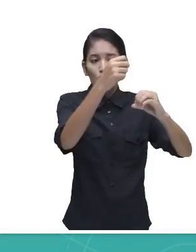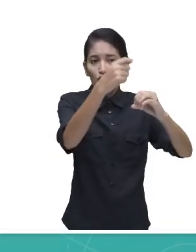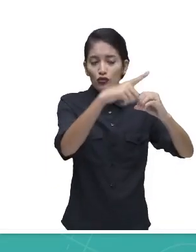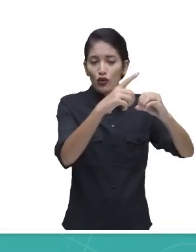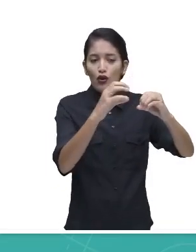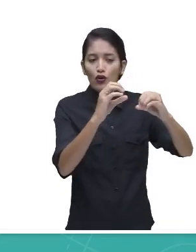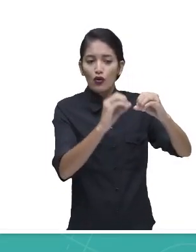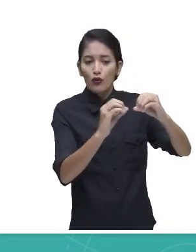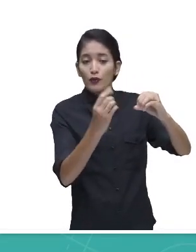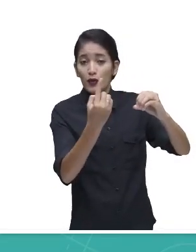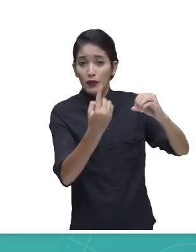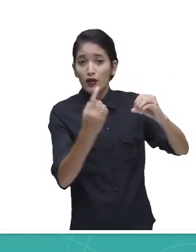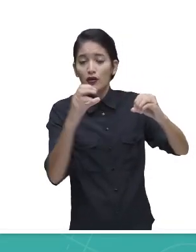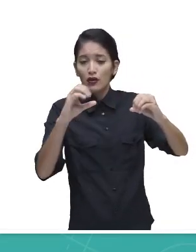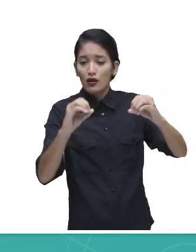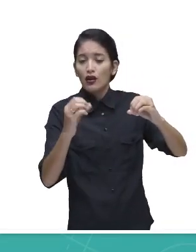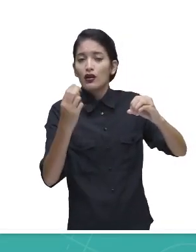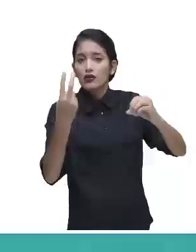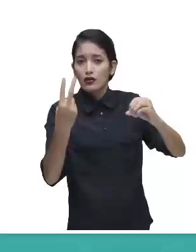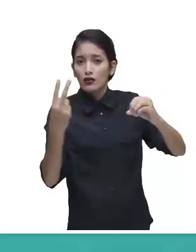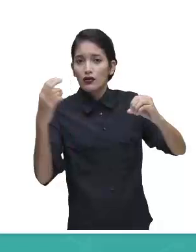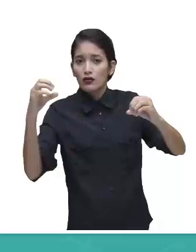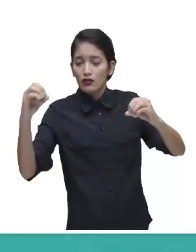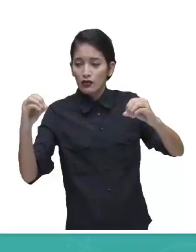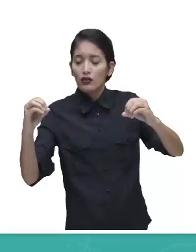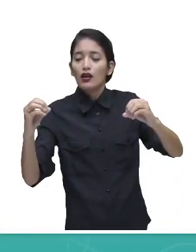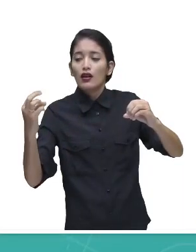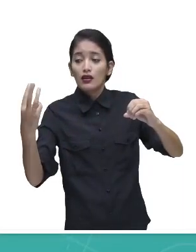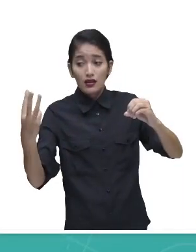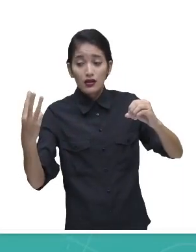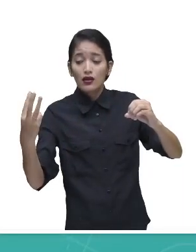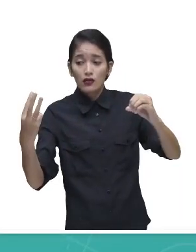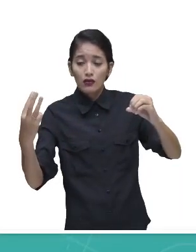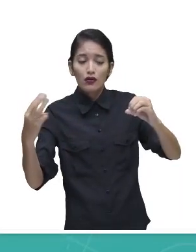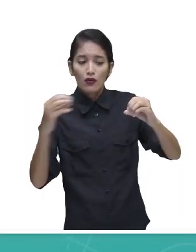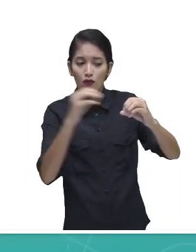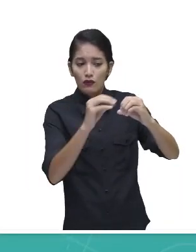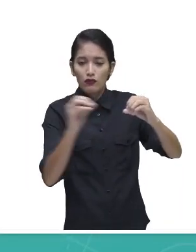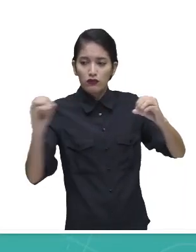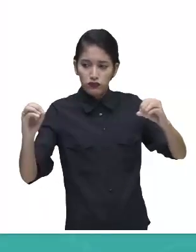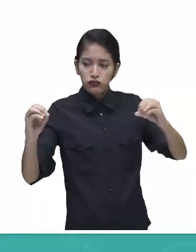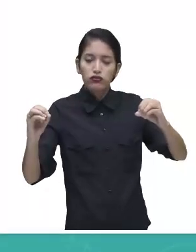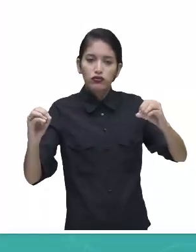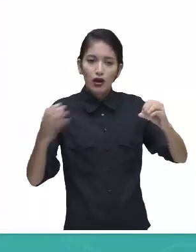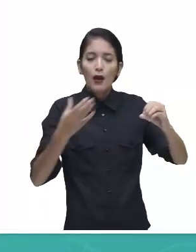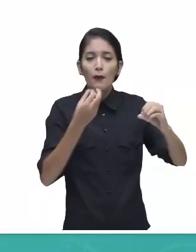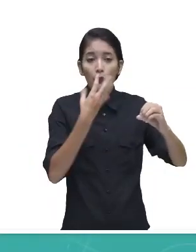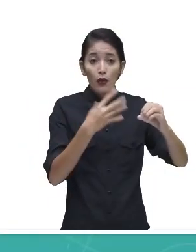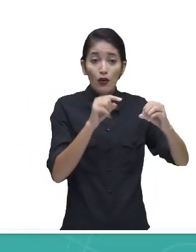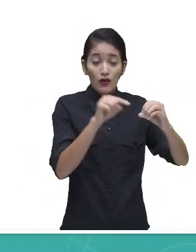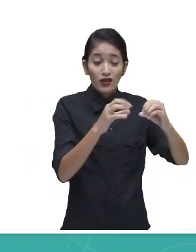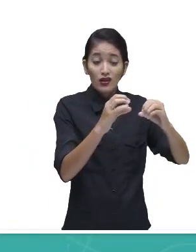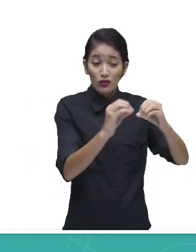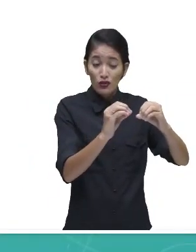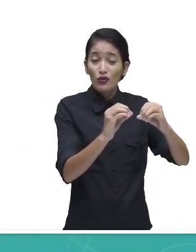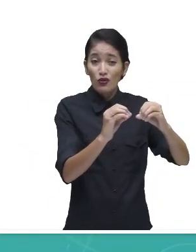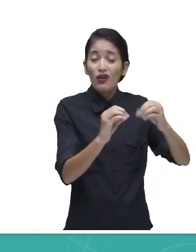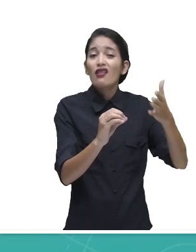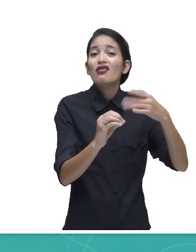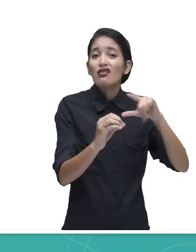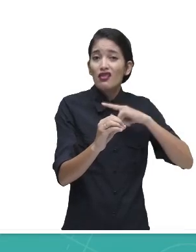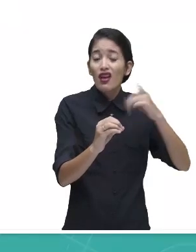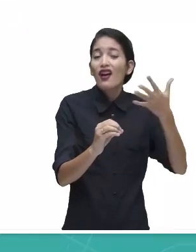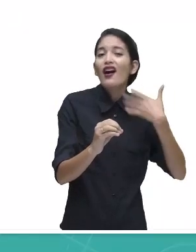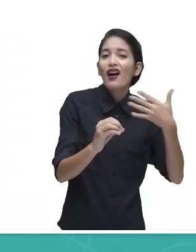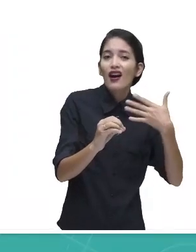em relação ao Sol. É uma distância saudável. Mercúrio, que é o primeiro, ele sente muito mais o calor do Sol, ele